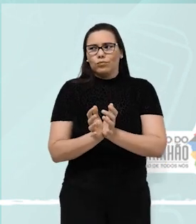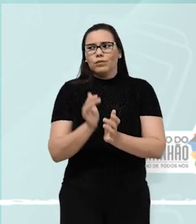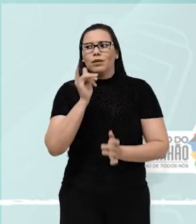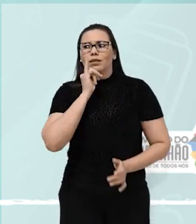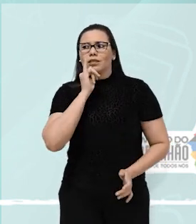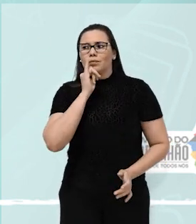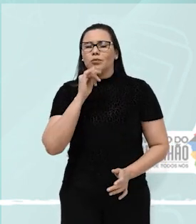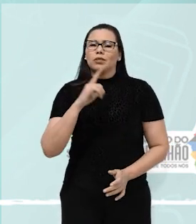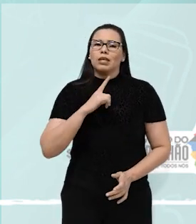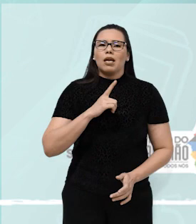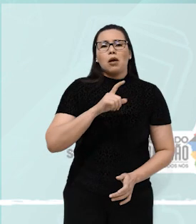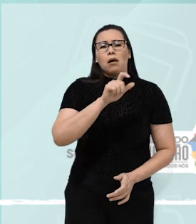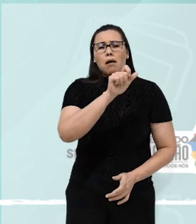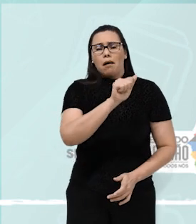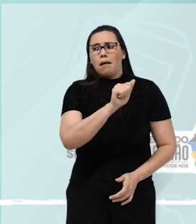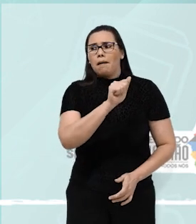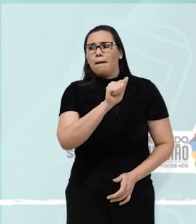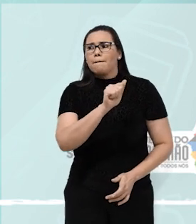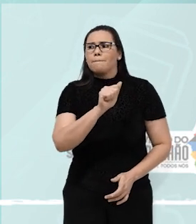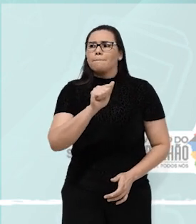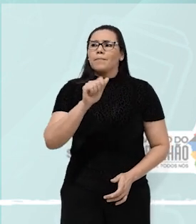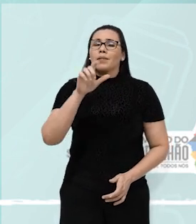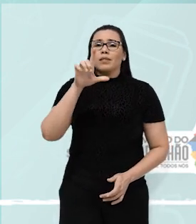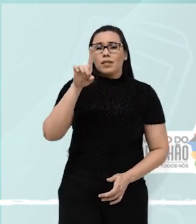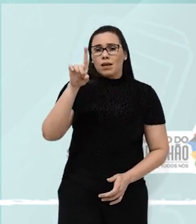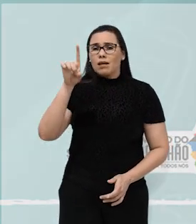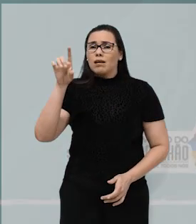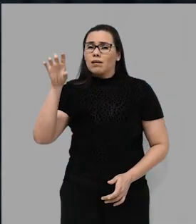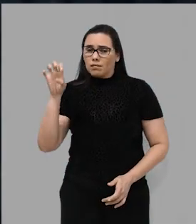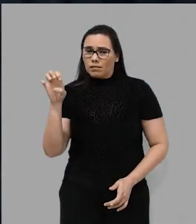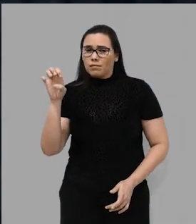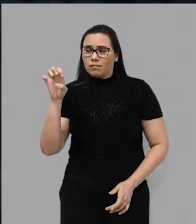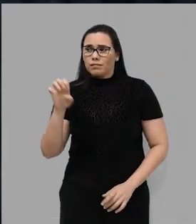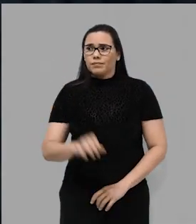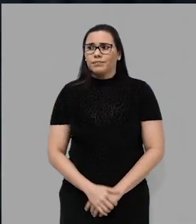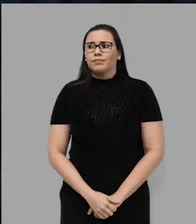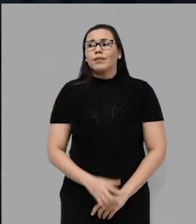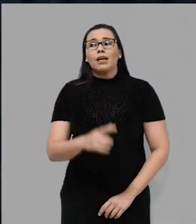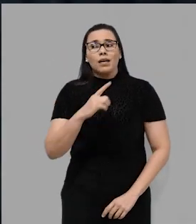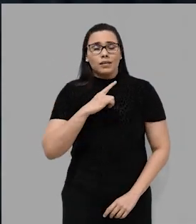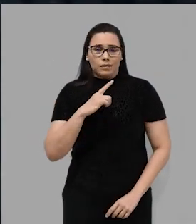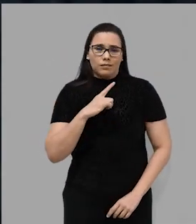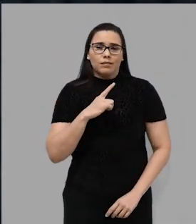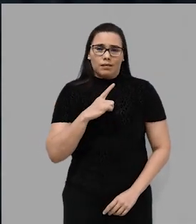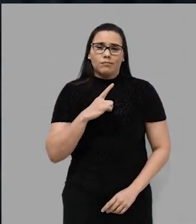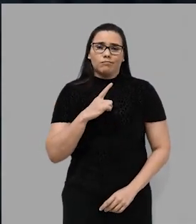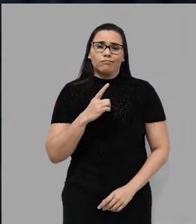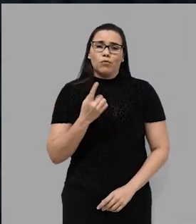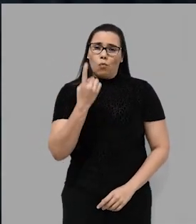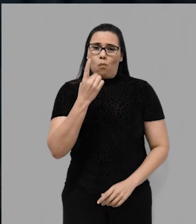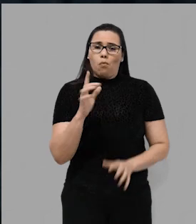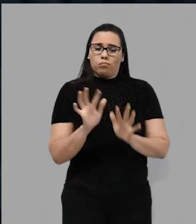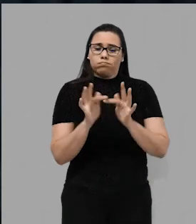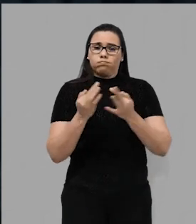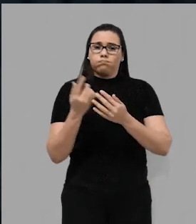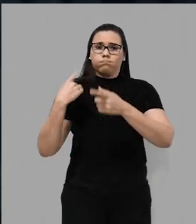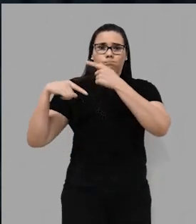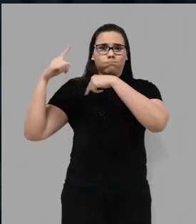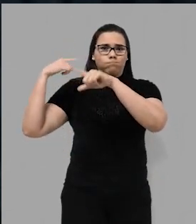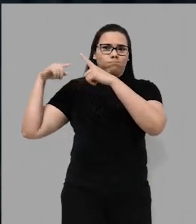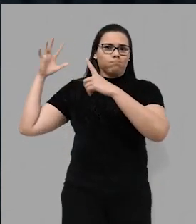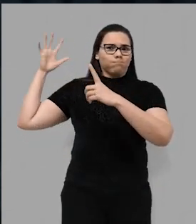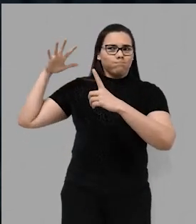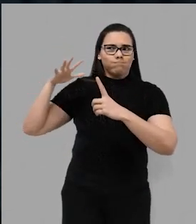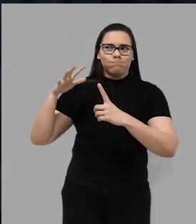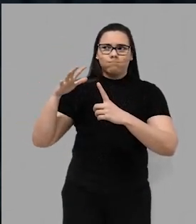pelos indivíduos A, D e E. A, D e E têm ancestrais comuns diferentes. O termo poli quer